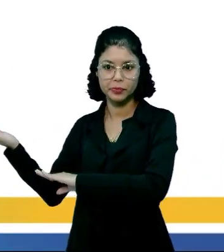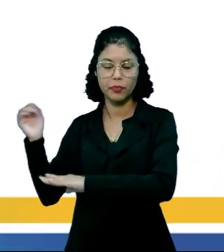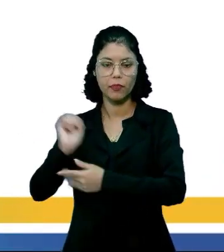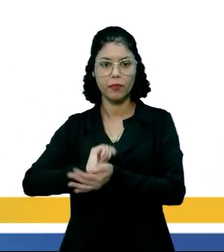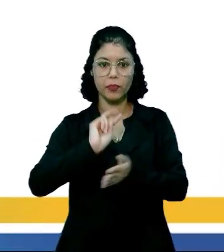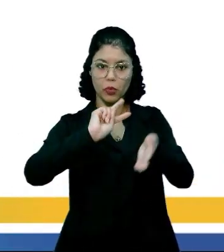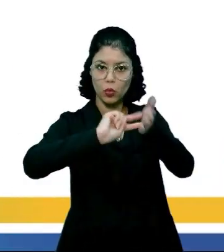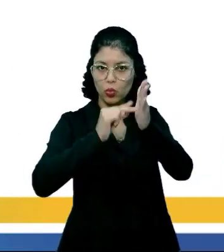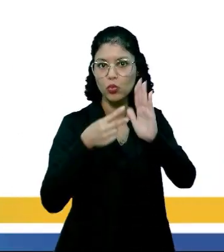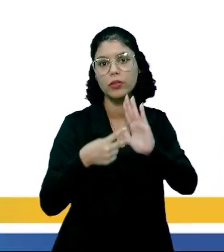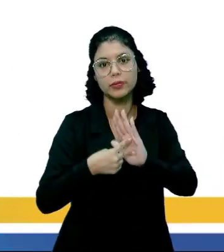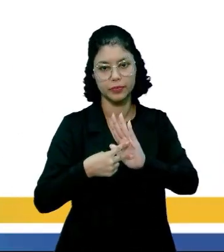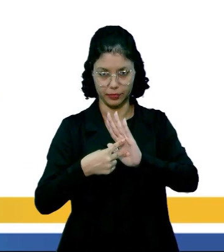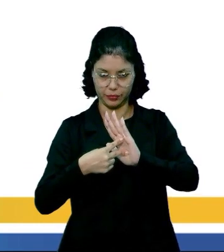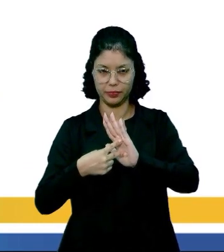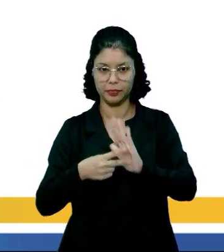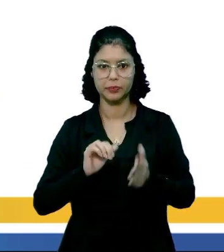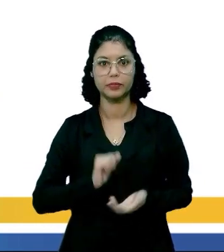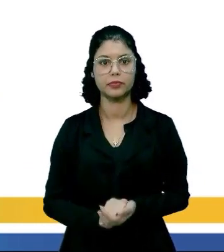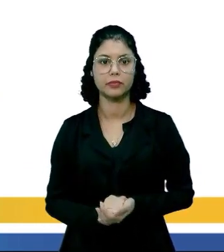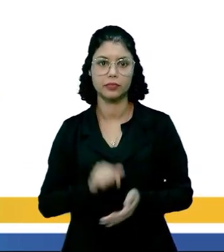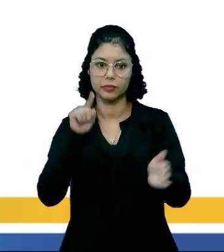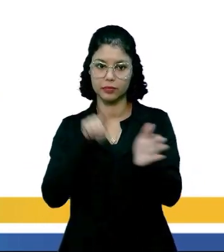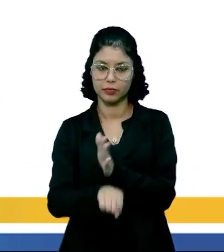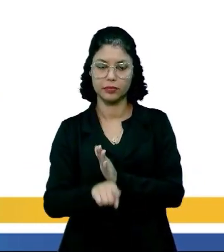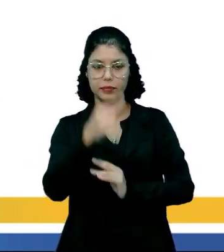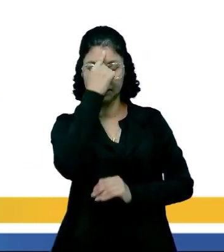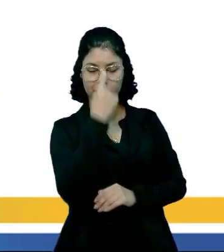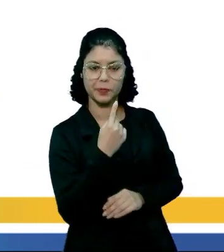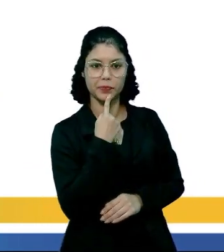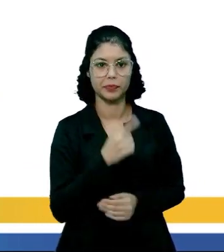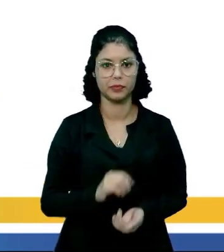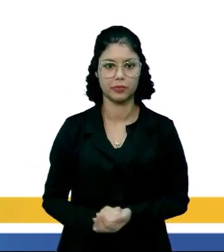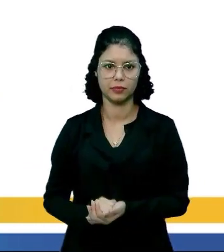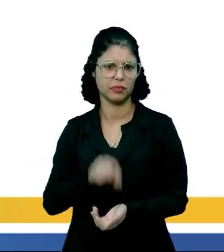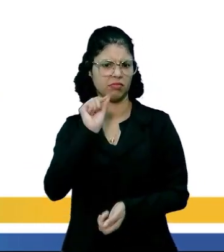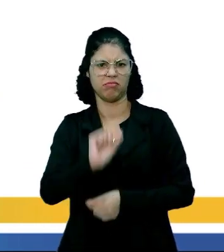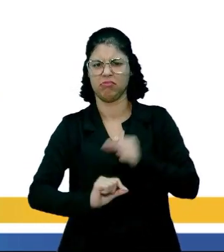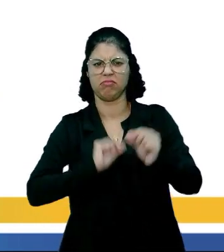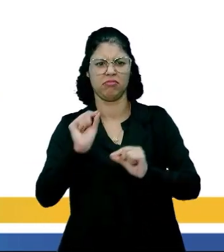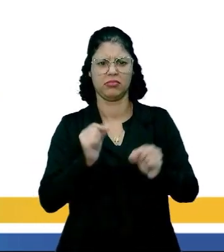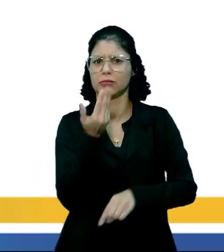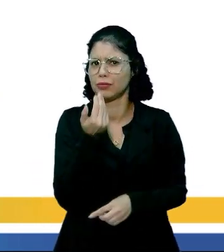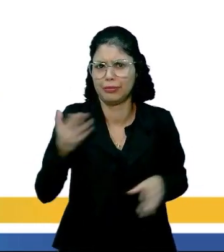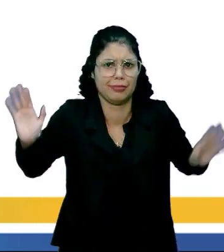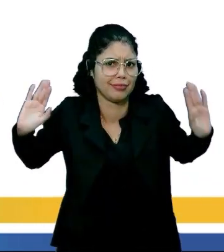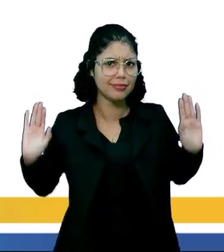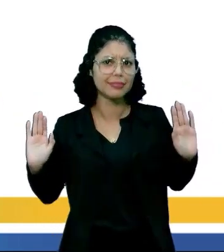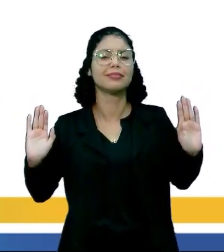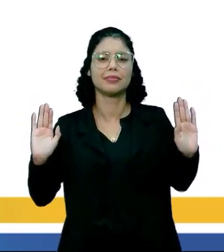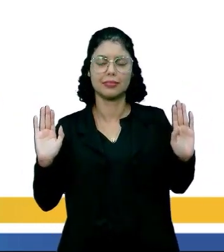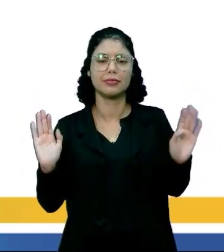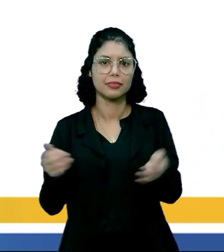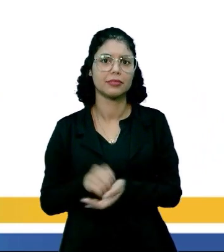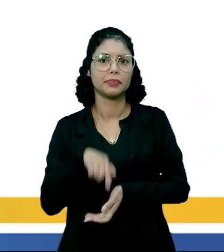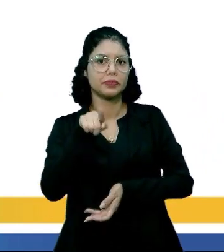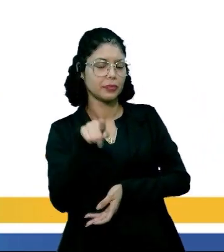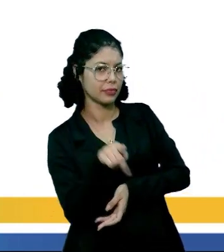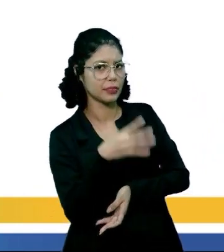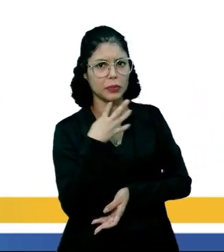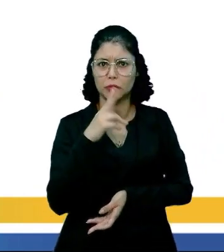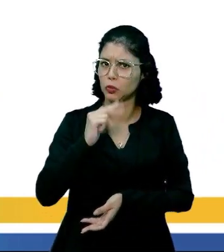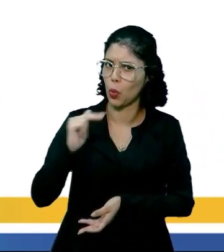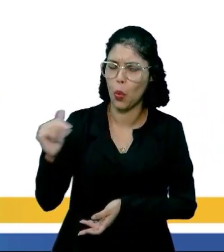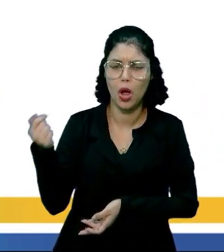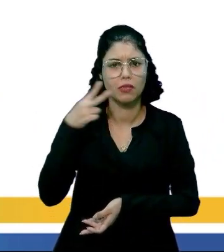o significado, e eu escolhi inclusive essa imagem aí, heterônimo, o que é isso? É de comer. De repente você nunca